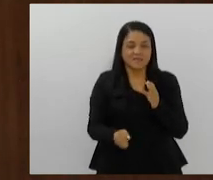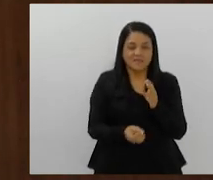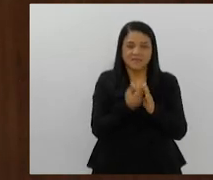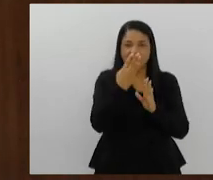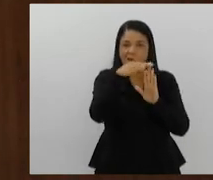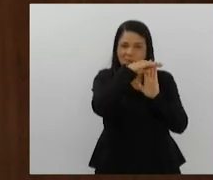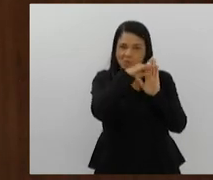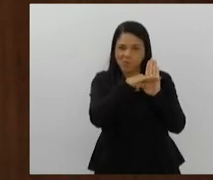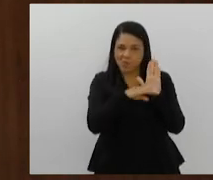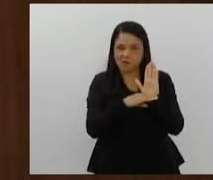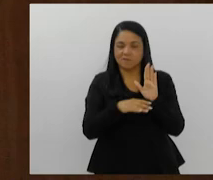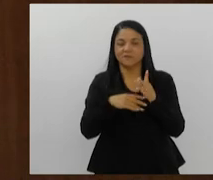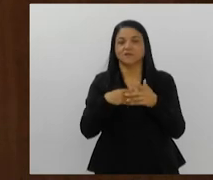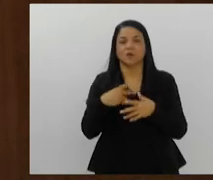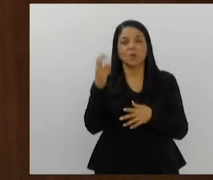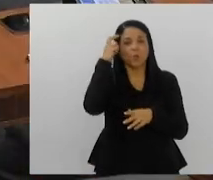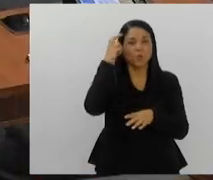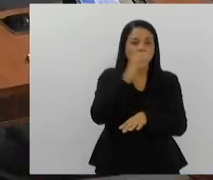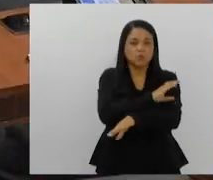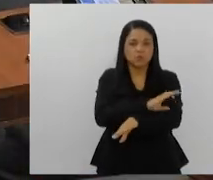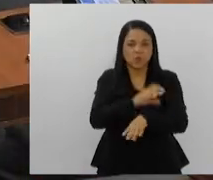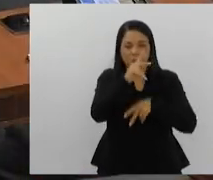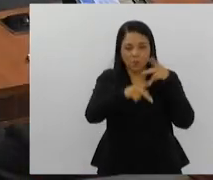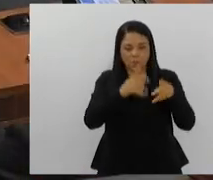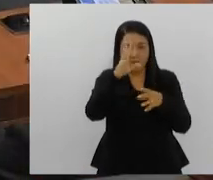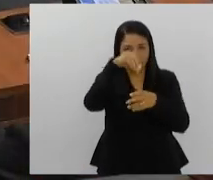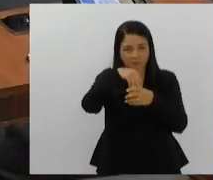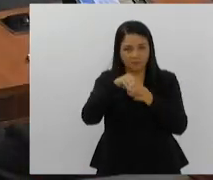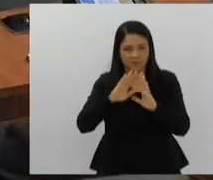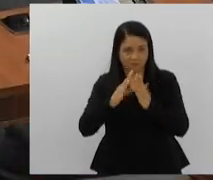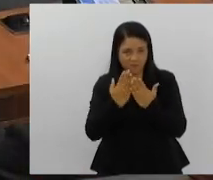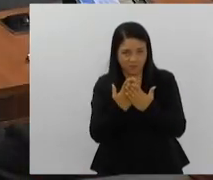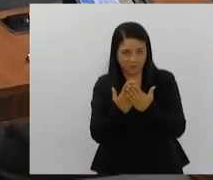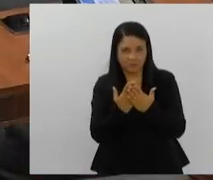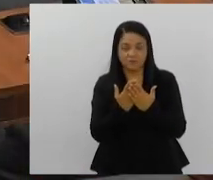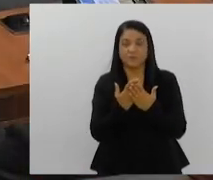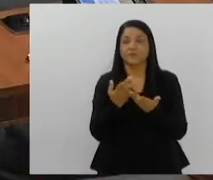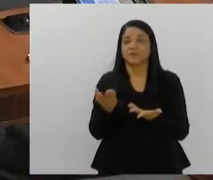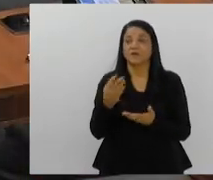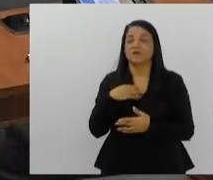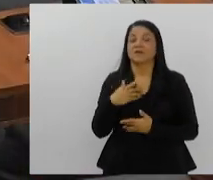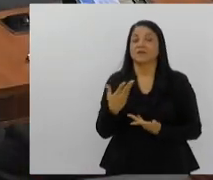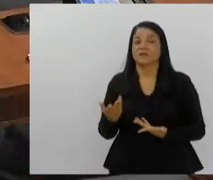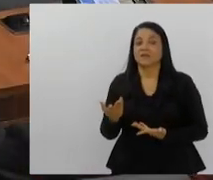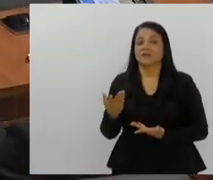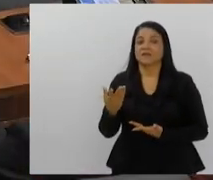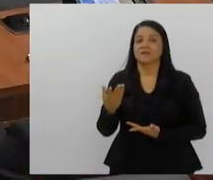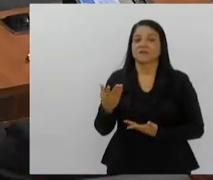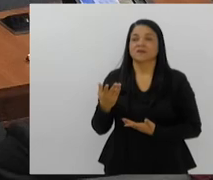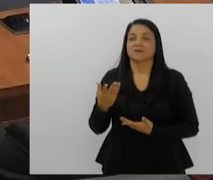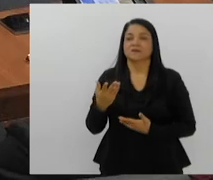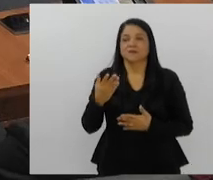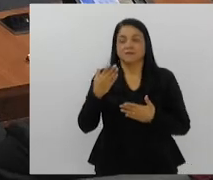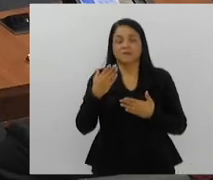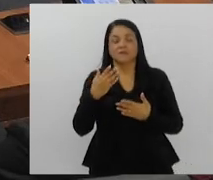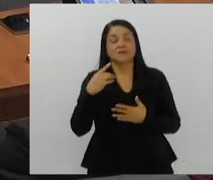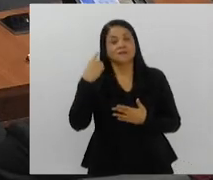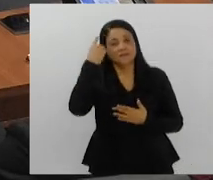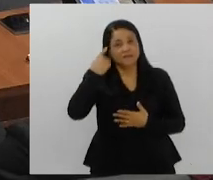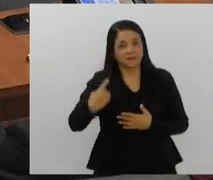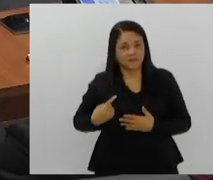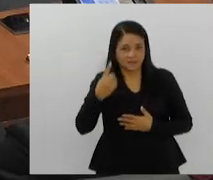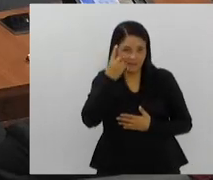cultura popular nas escolas. Presidenta, brevemente para parabenizar... Obrigada. Brevemente